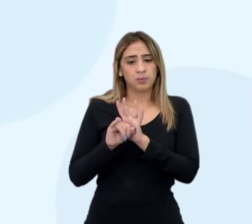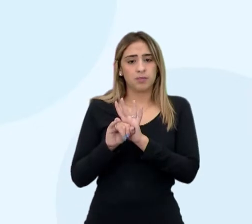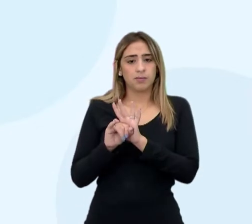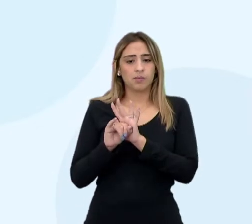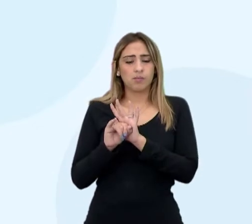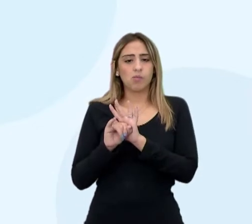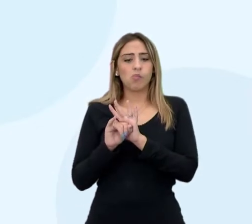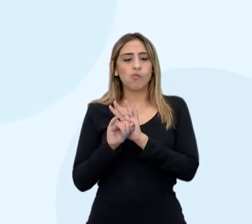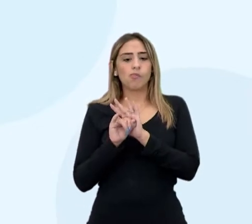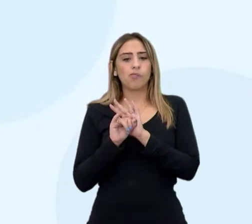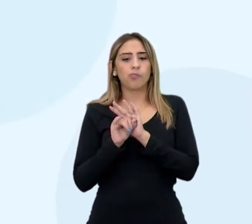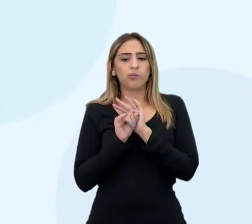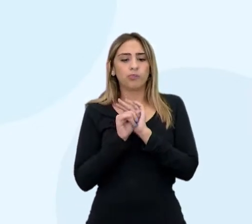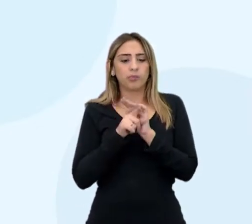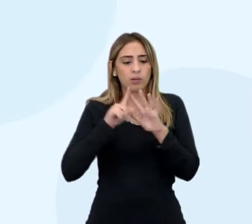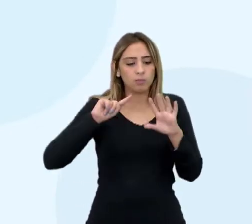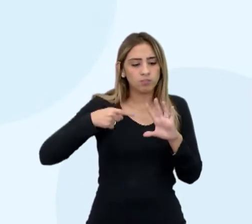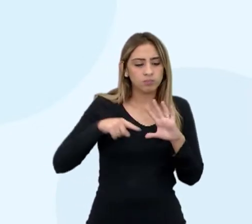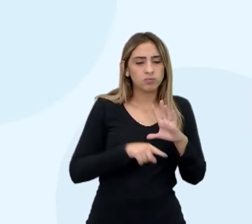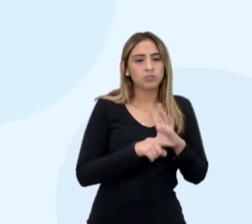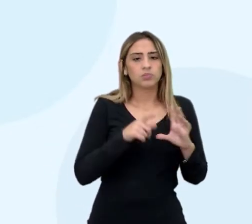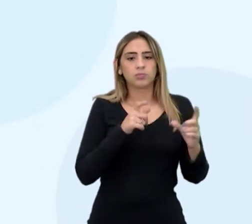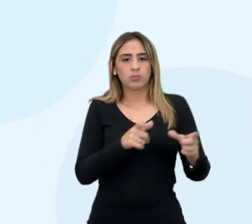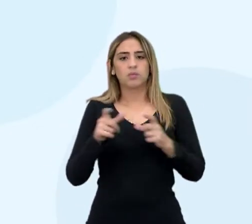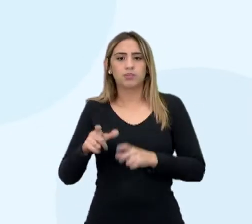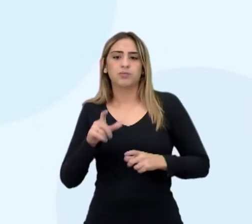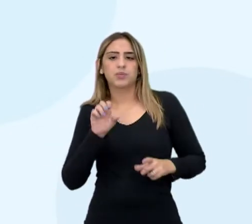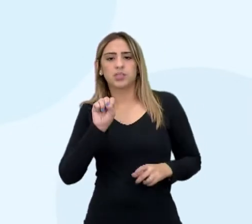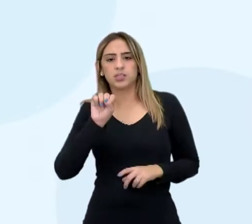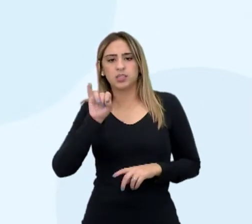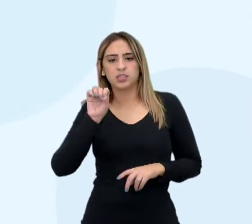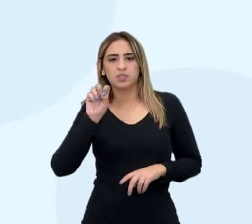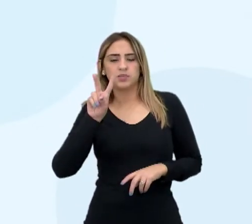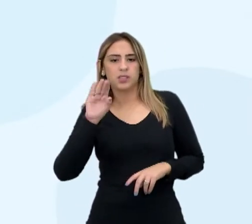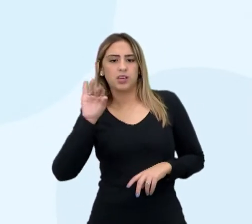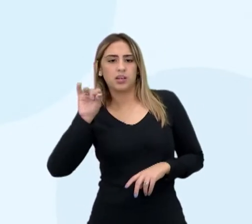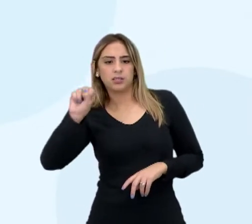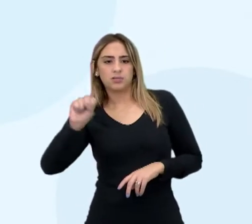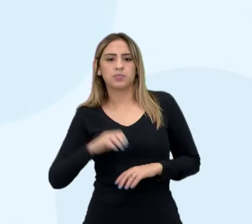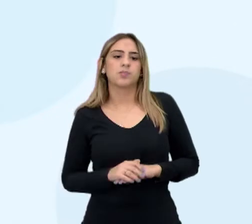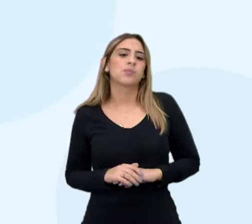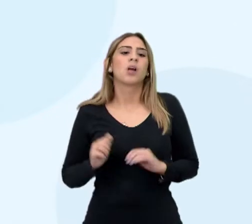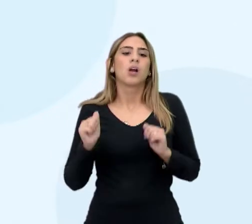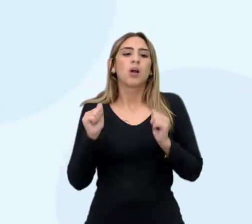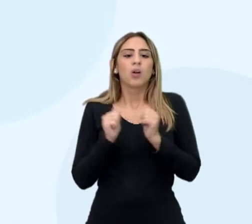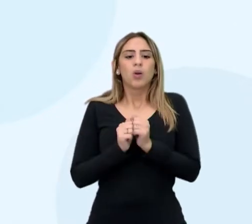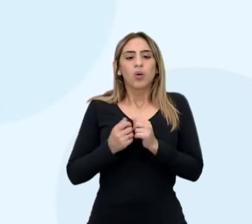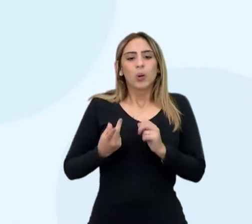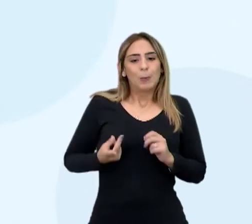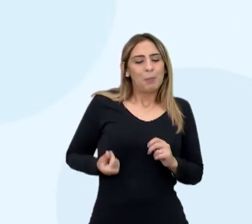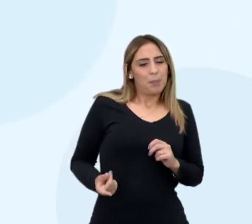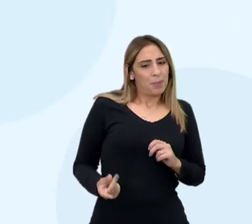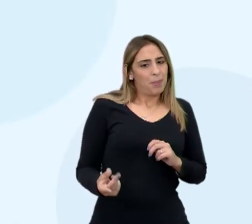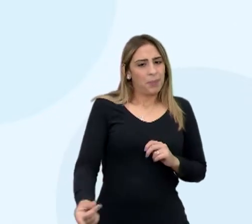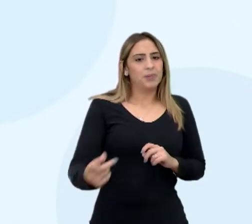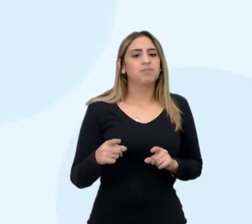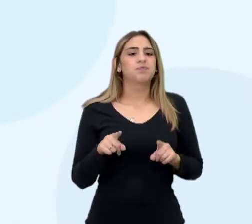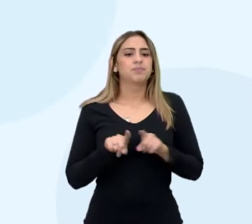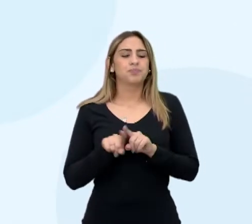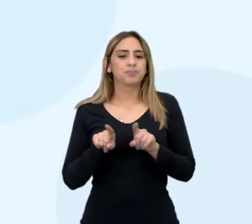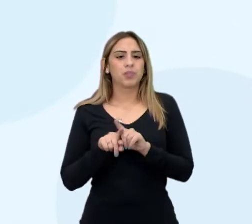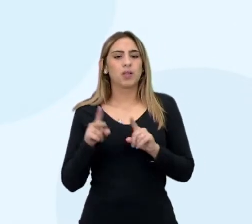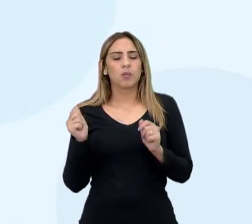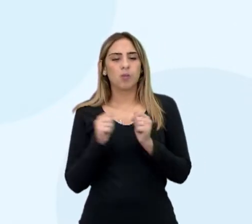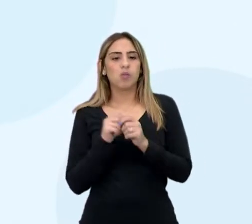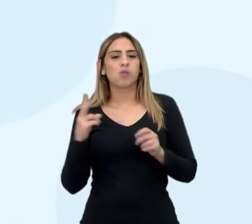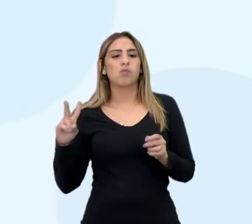aí a intensidade dessas ondas sísmicas, né? E logicamente, né, com a intensidade, né, e com o volume